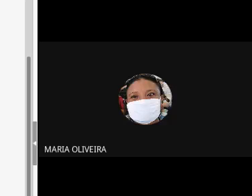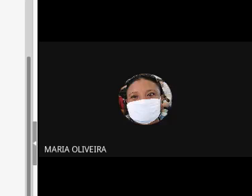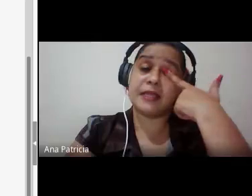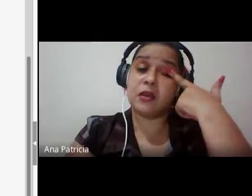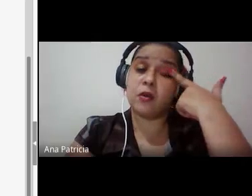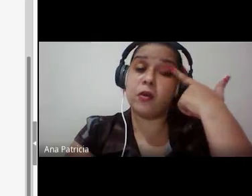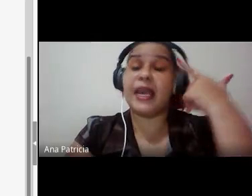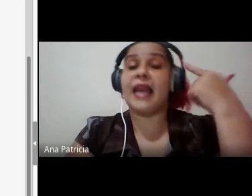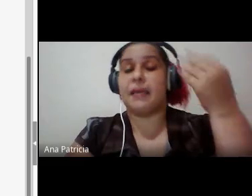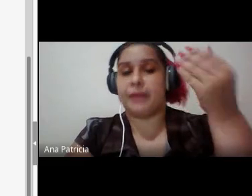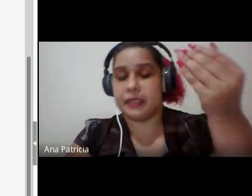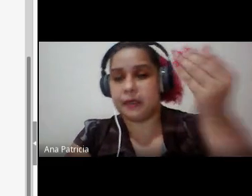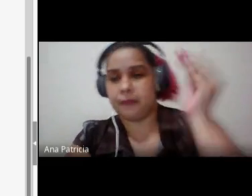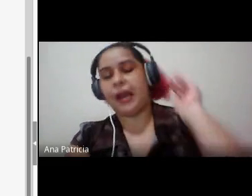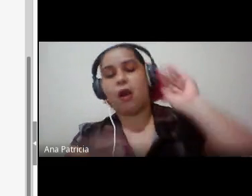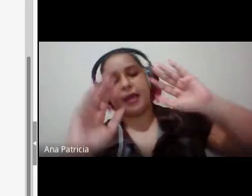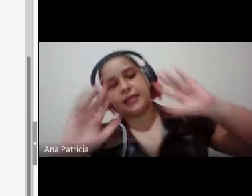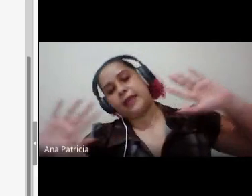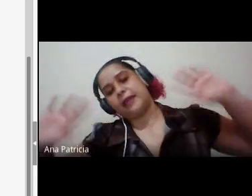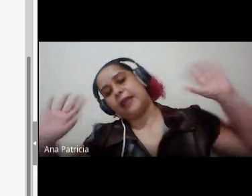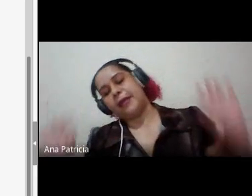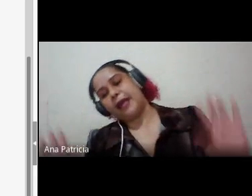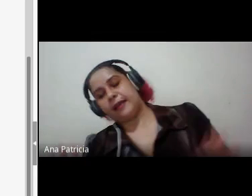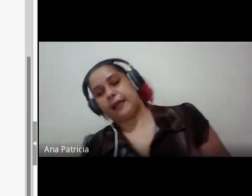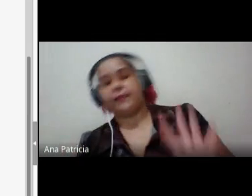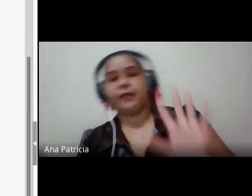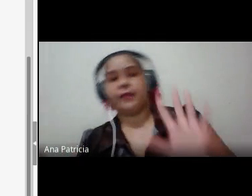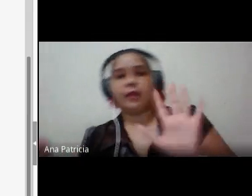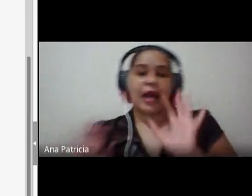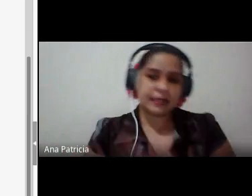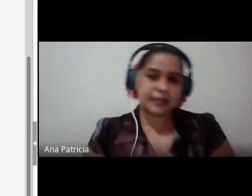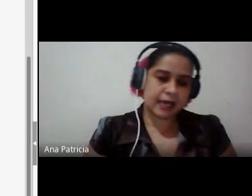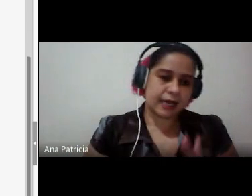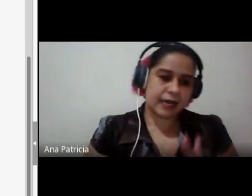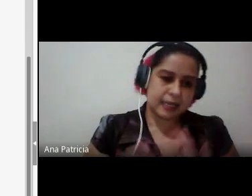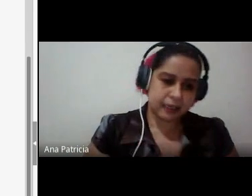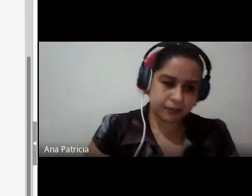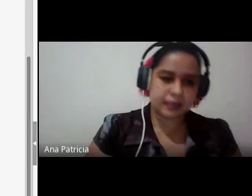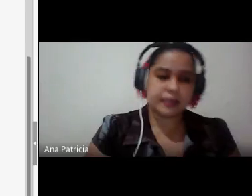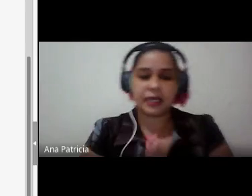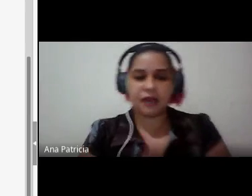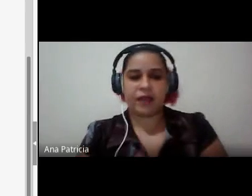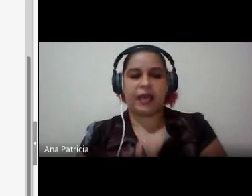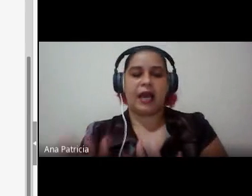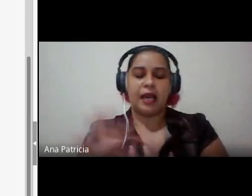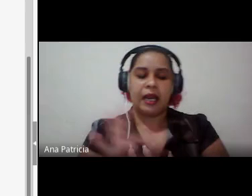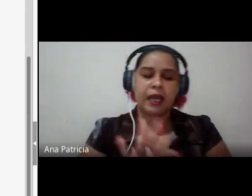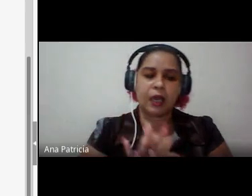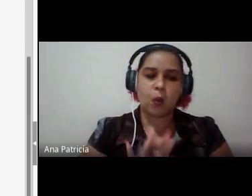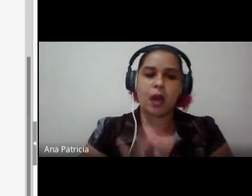Então, Libras, o que é Libras? Para começar a entender a brincadeira. A sigla Libras